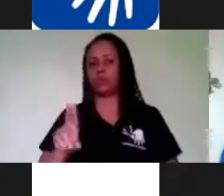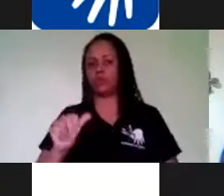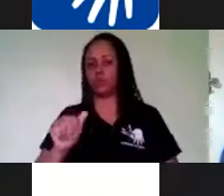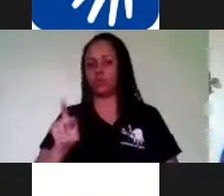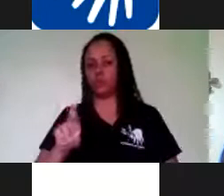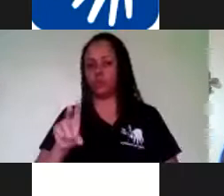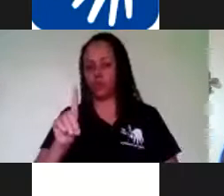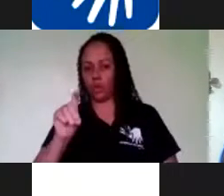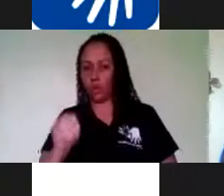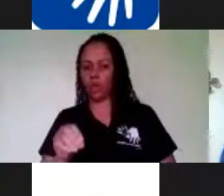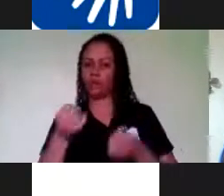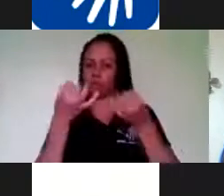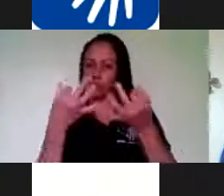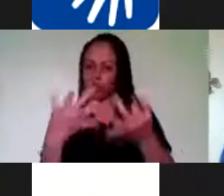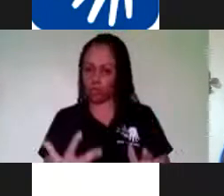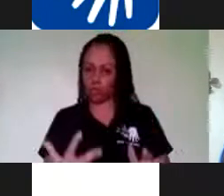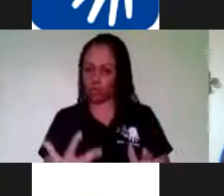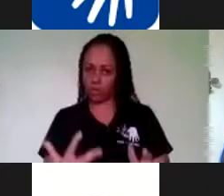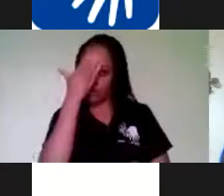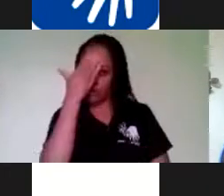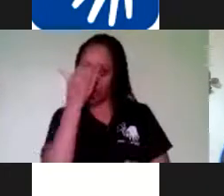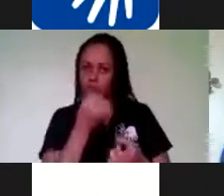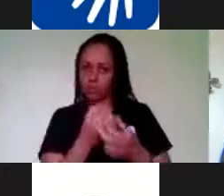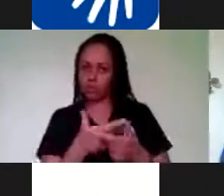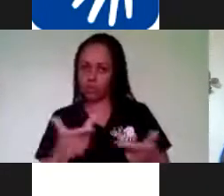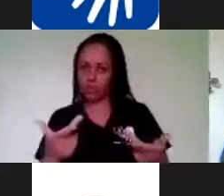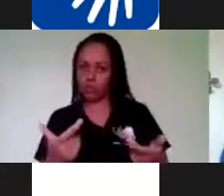você sabe alguma coisa a respeito disso?